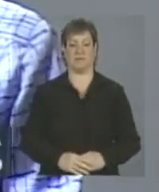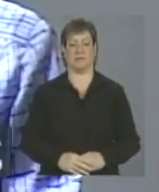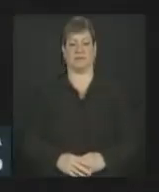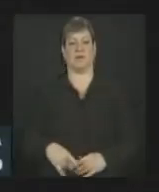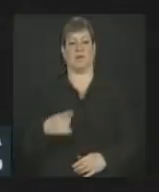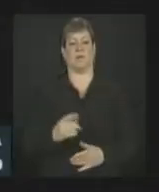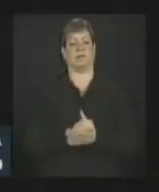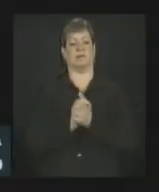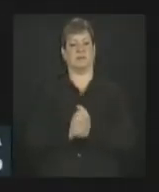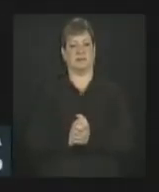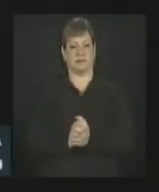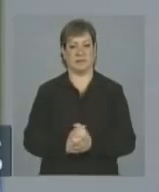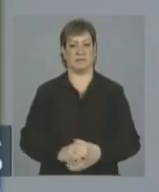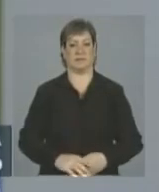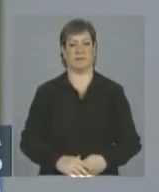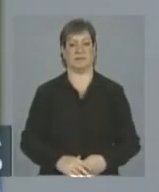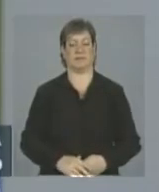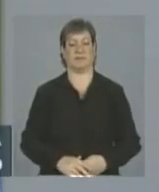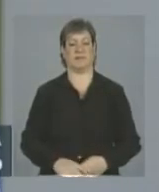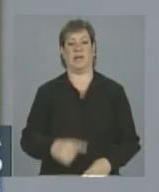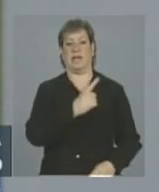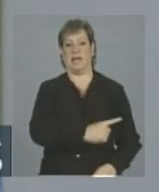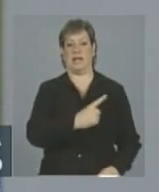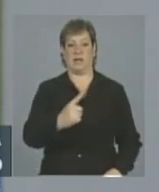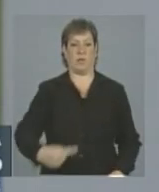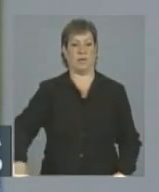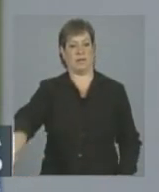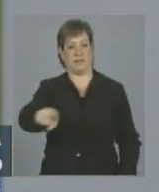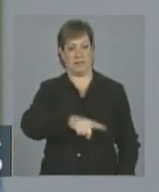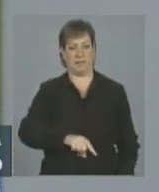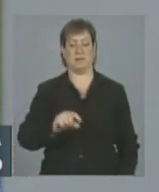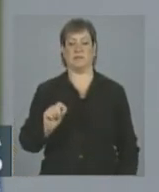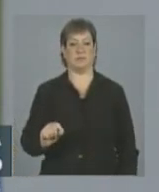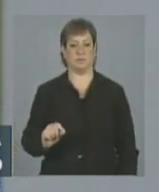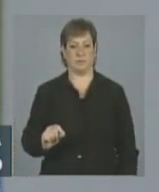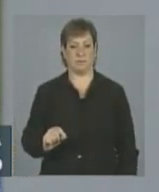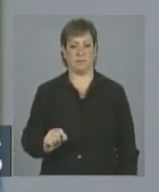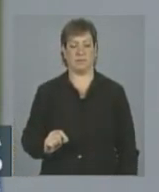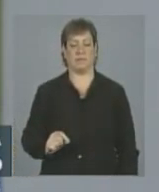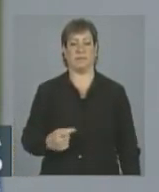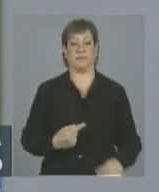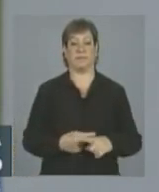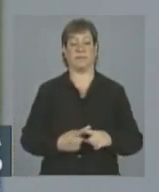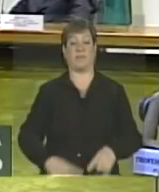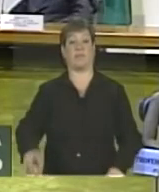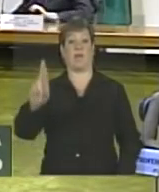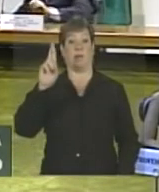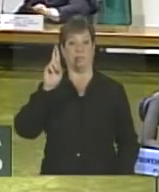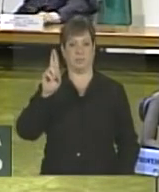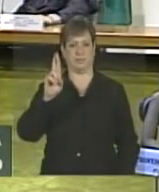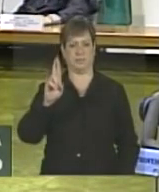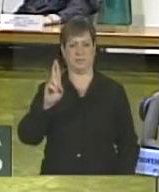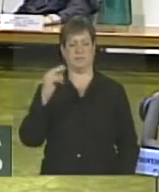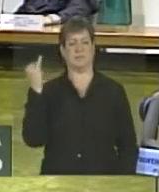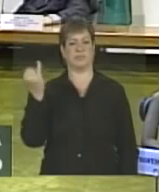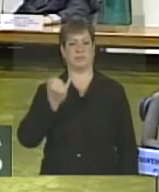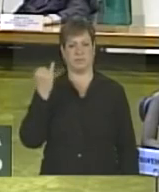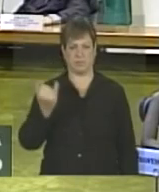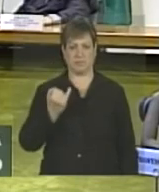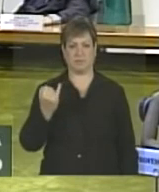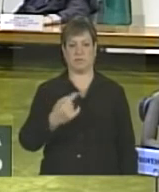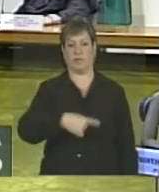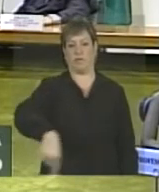uma saudação a cada um deles, pela responsabilidade, pelo papel